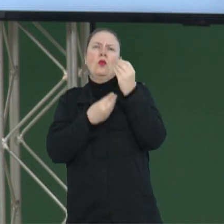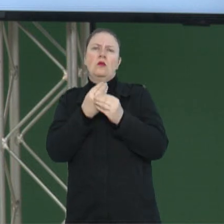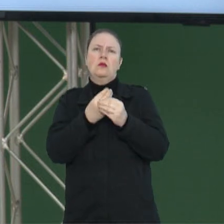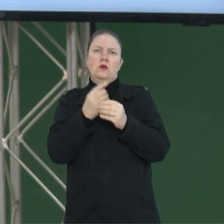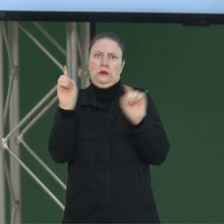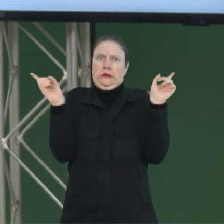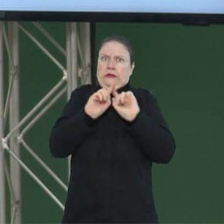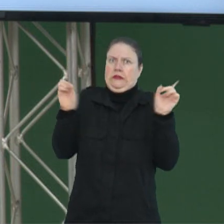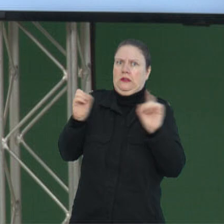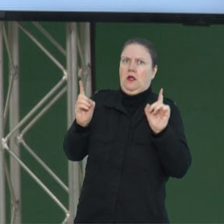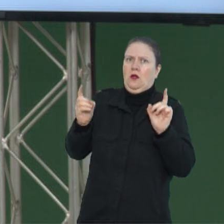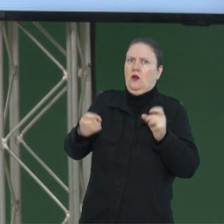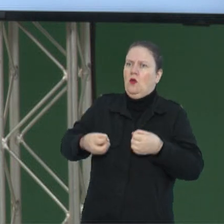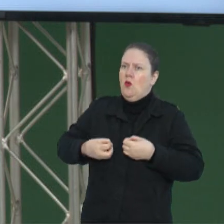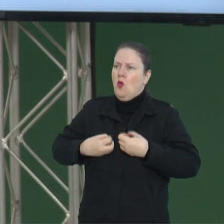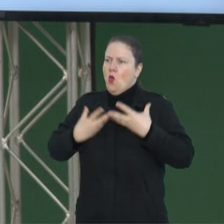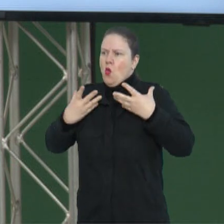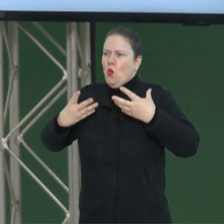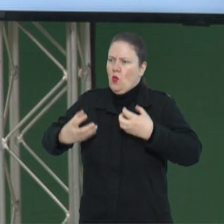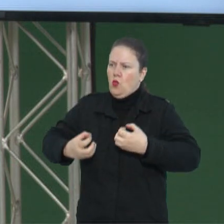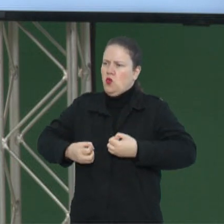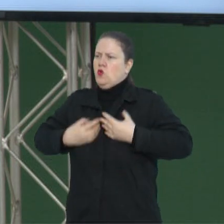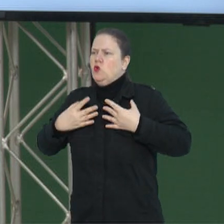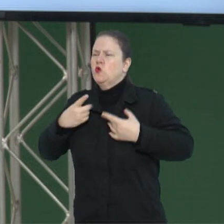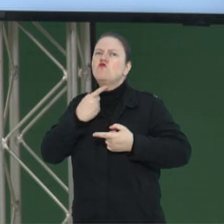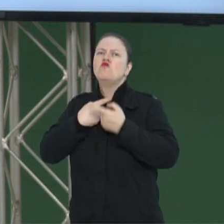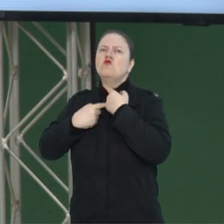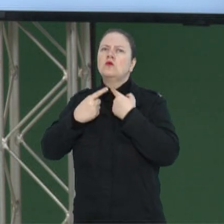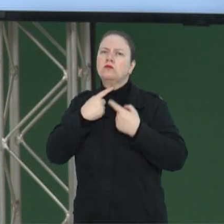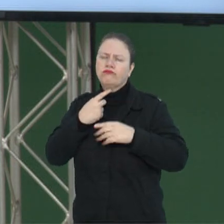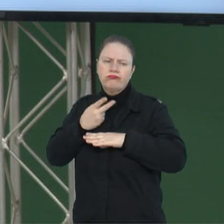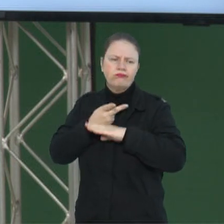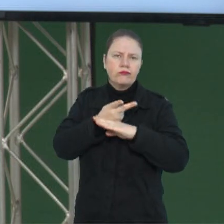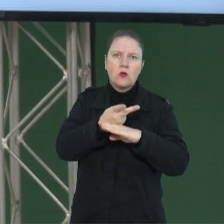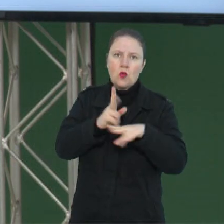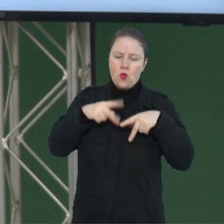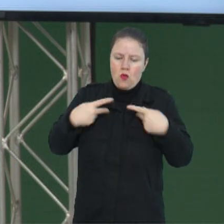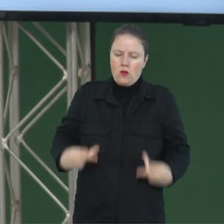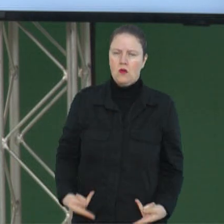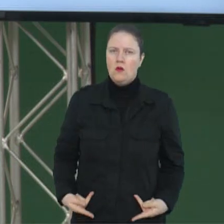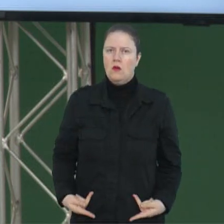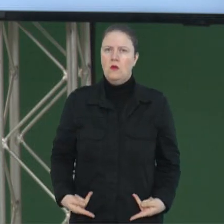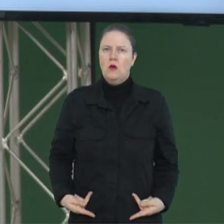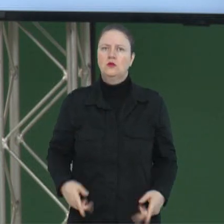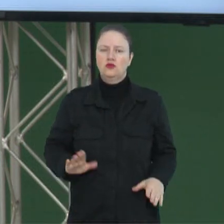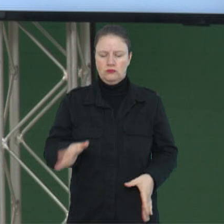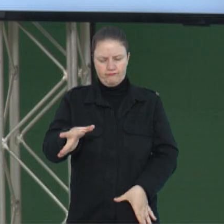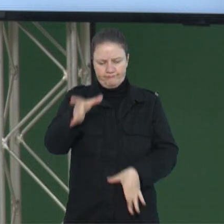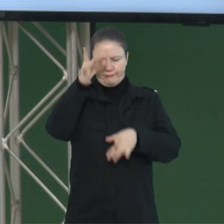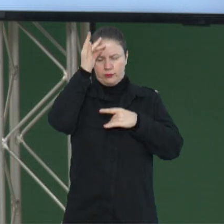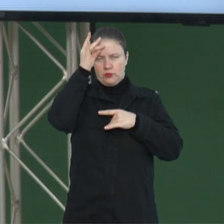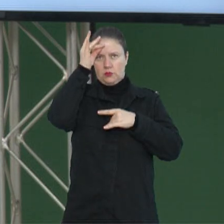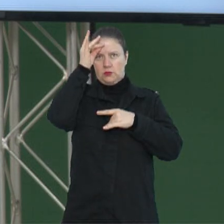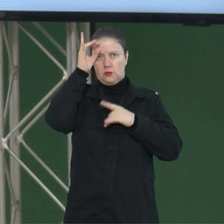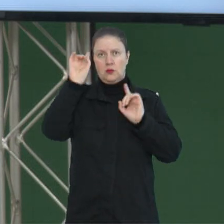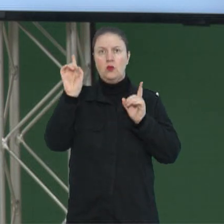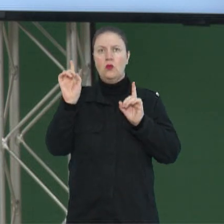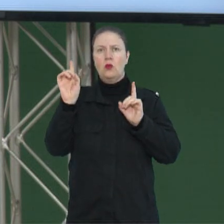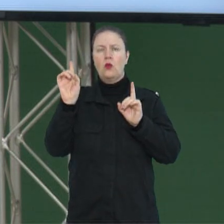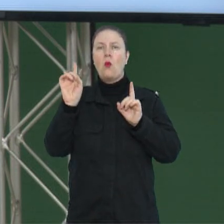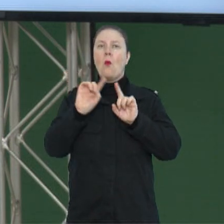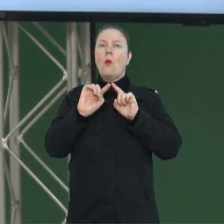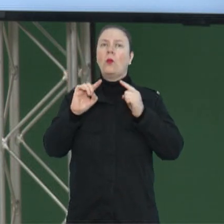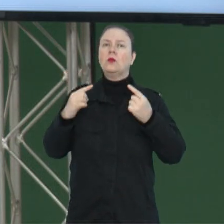esses impulsos, esses instintos, né, que o ser humano carrega e que, portanto, nós não deliberamos sobre ele, nós